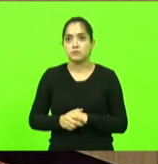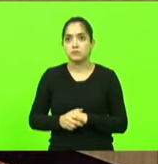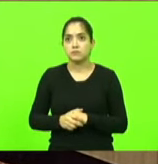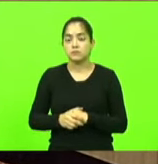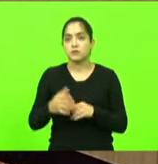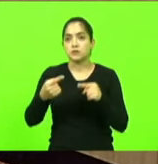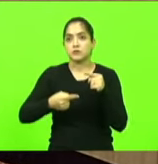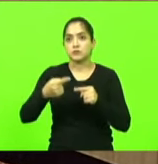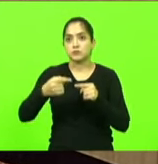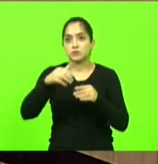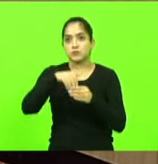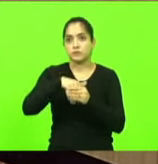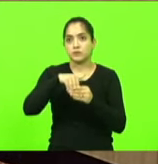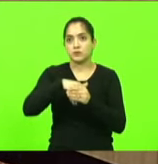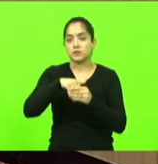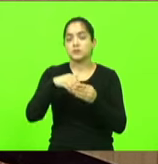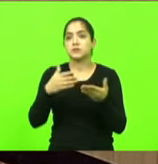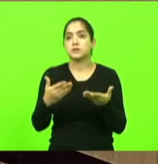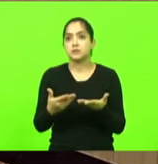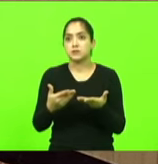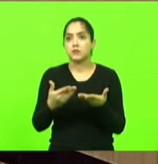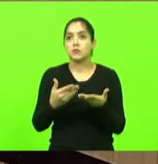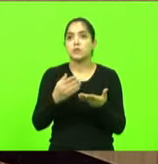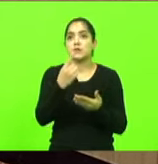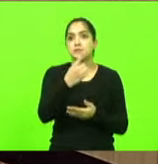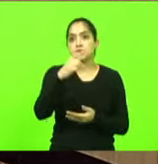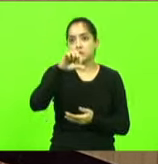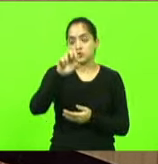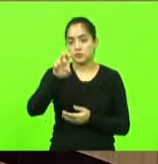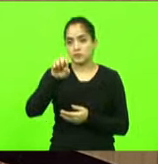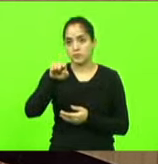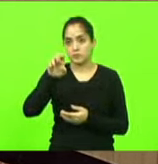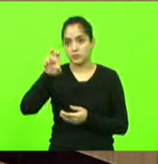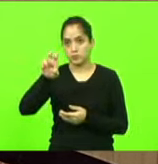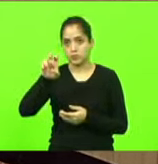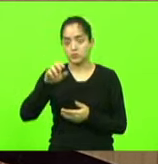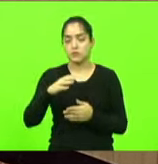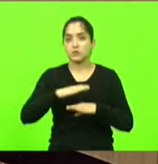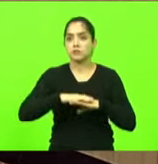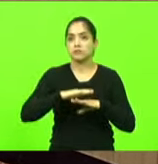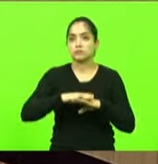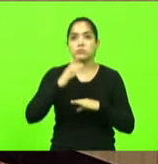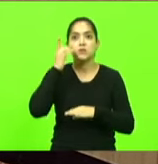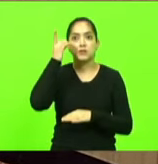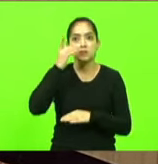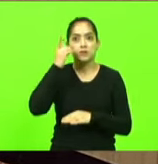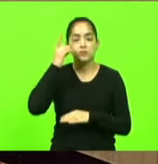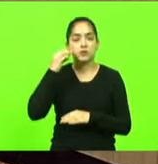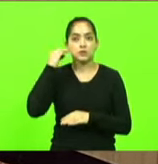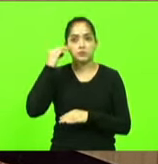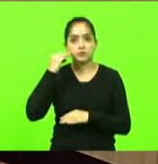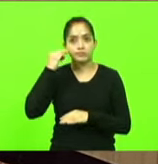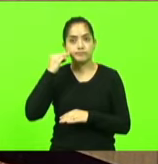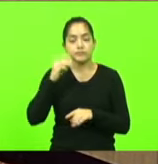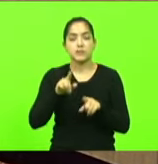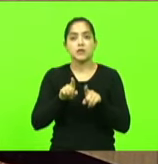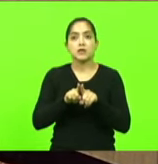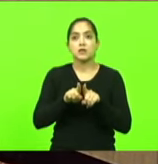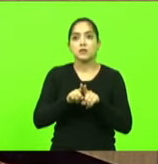Discussão e votação em turno único do projeto de lei 195.5/2021, autor deputado Márcio Machado, dispõe sobre